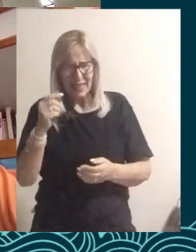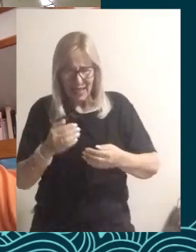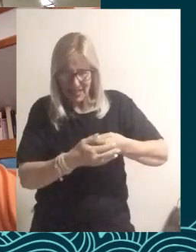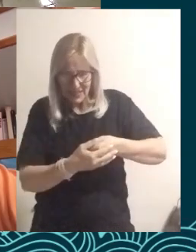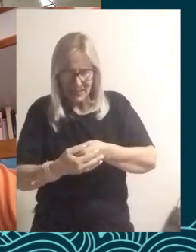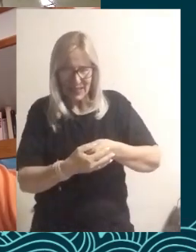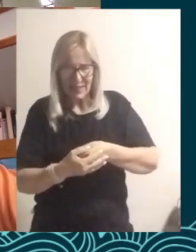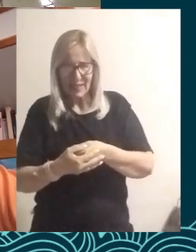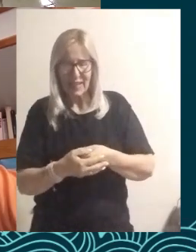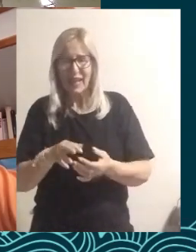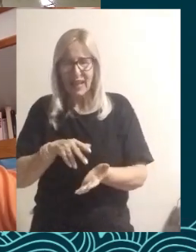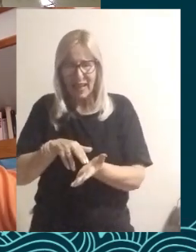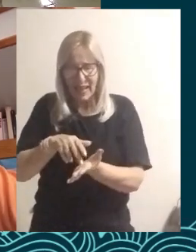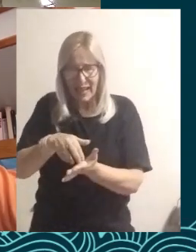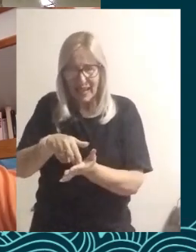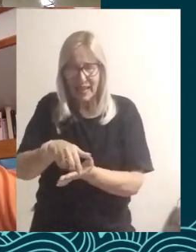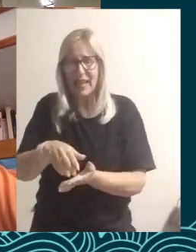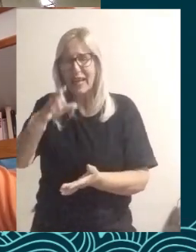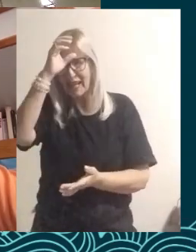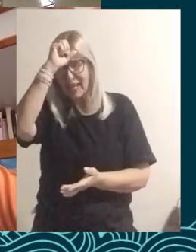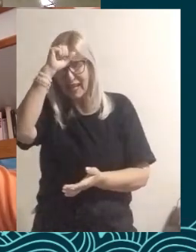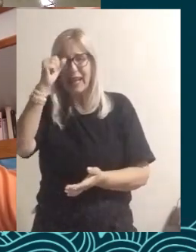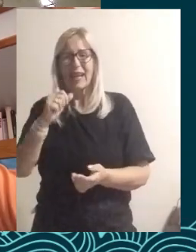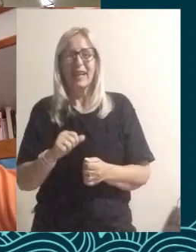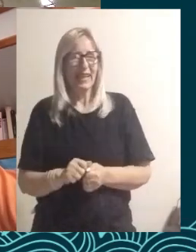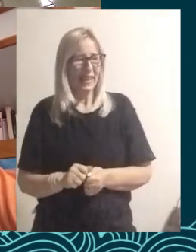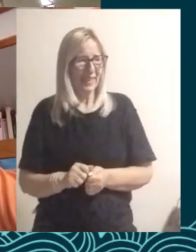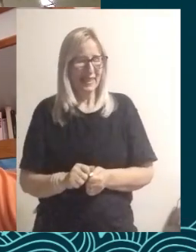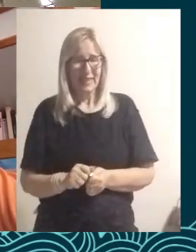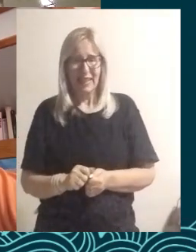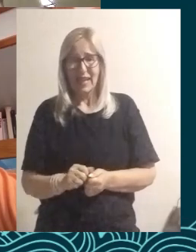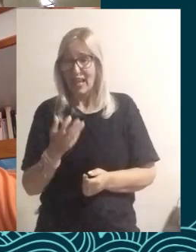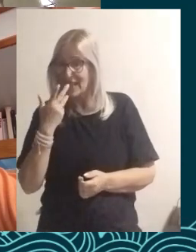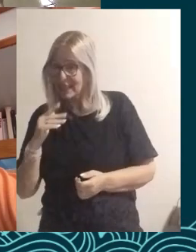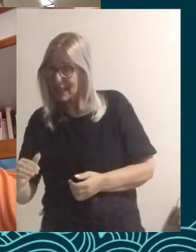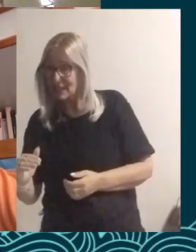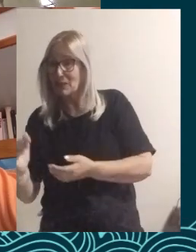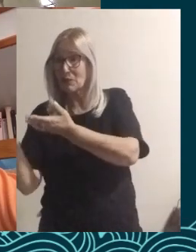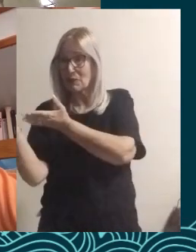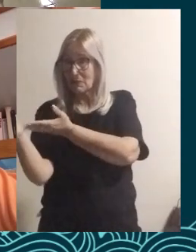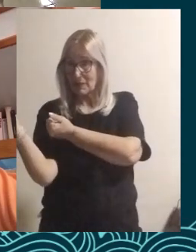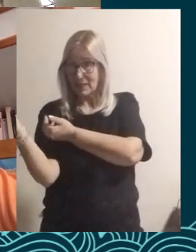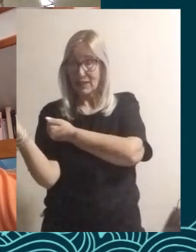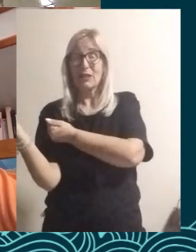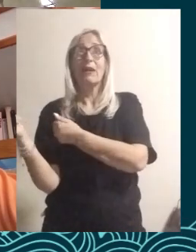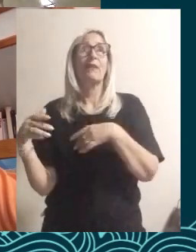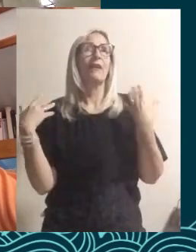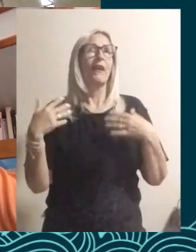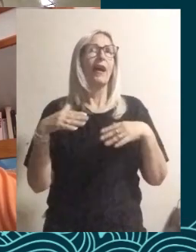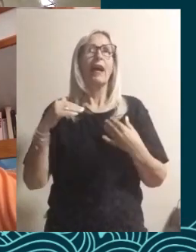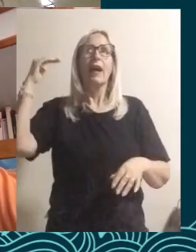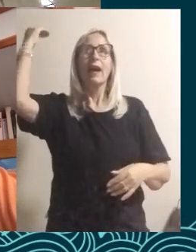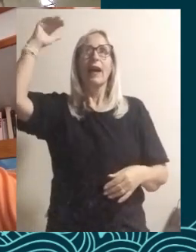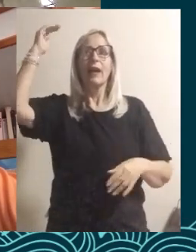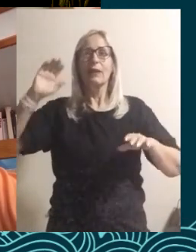eu não bebezinho, aí tinha quando você parado para aprende o pensar. bebezinho, aí anda. Aí quando você aprende o que anda, vira pré-adolescente. Aí é o terror, aí